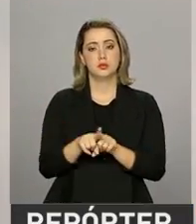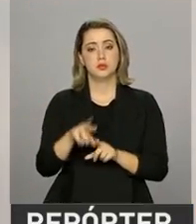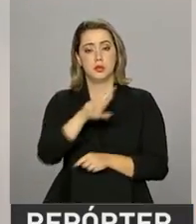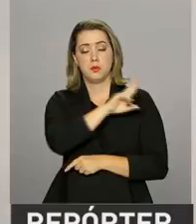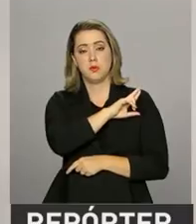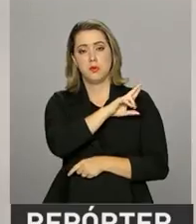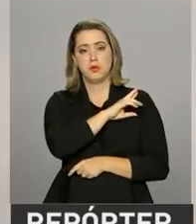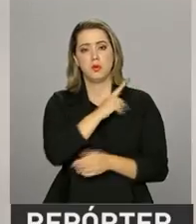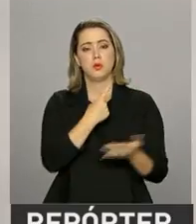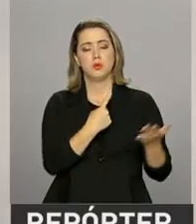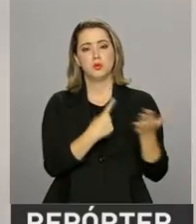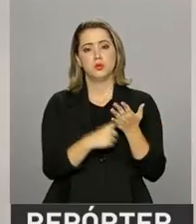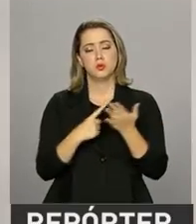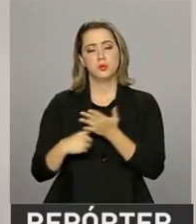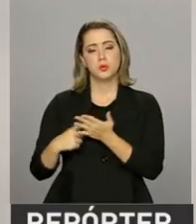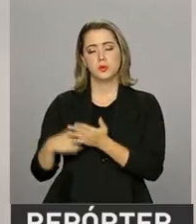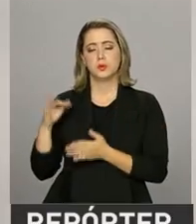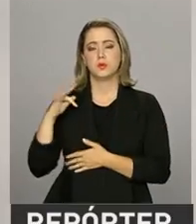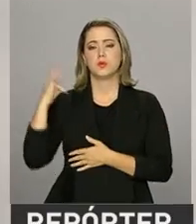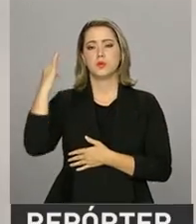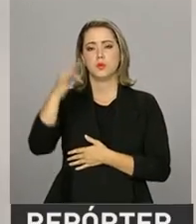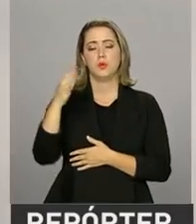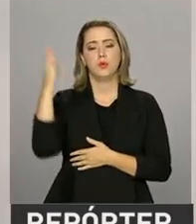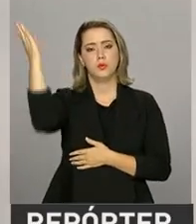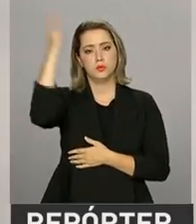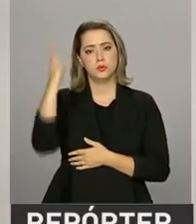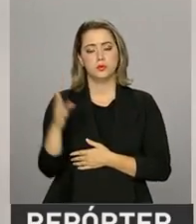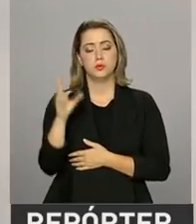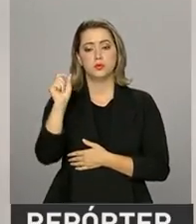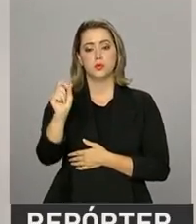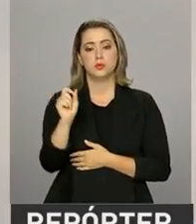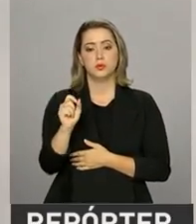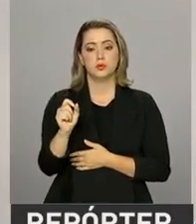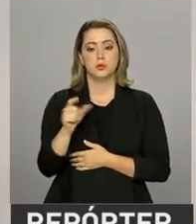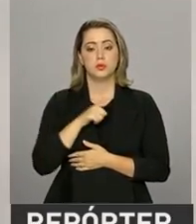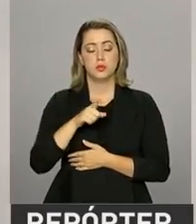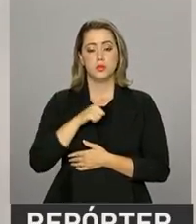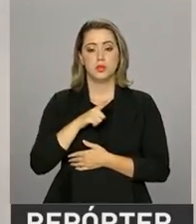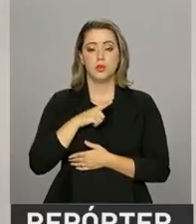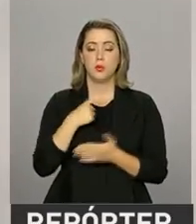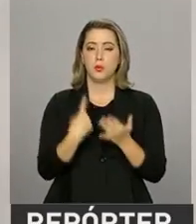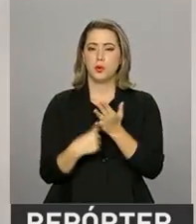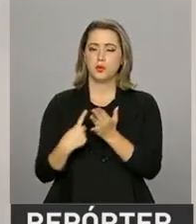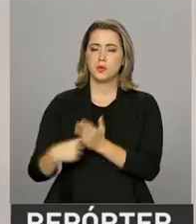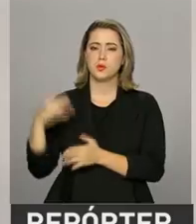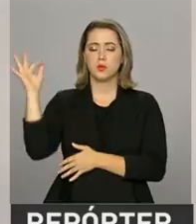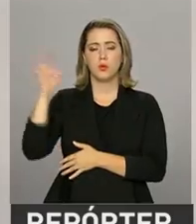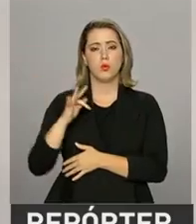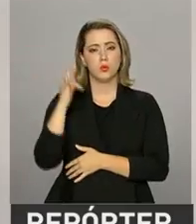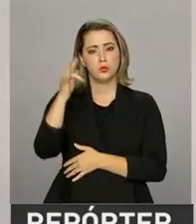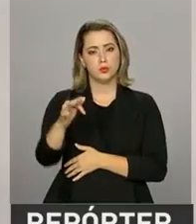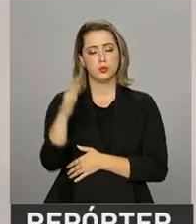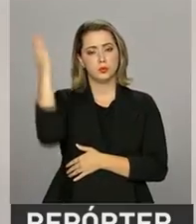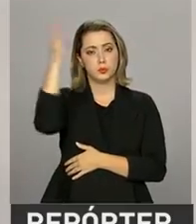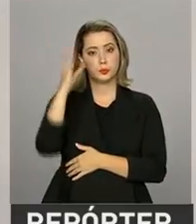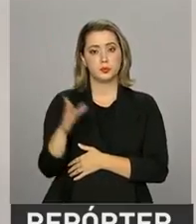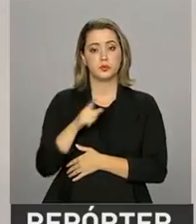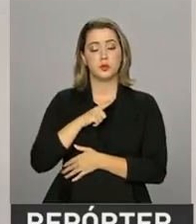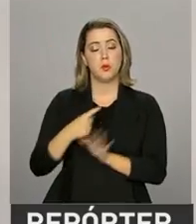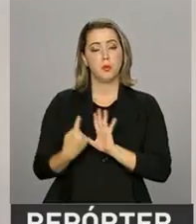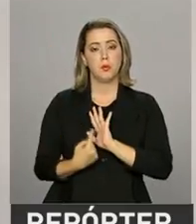compromisso com o futuro do brasil tem compromisso com o futuro o brasil